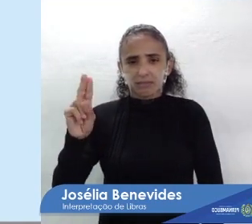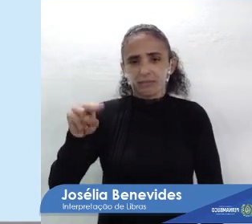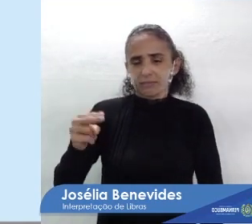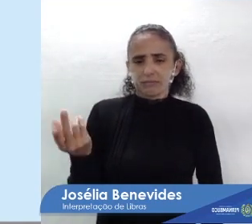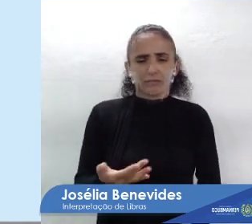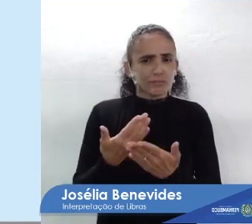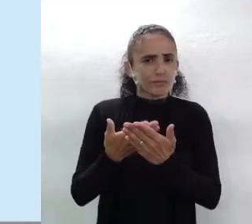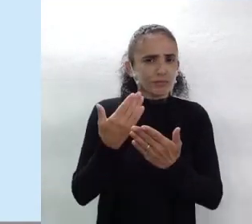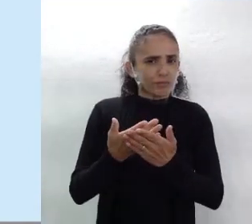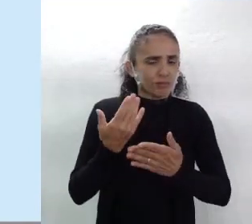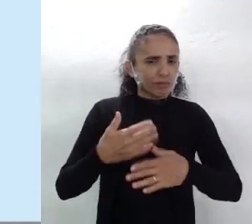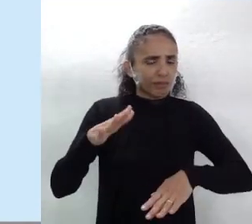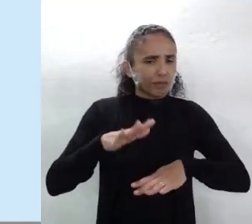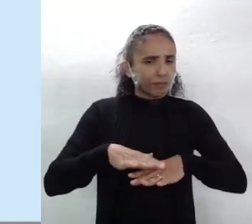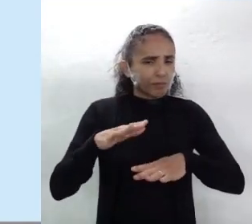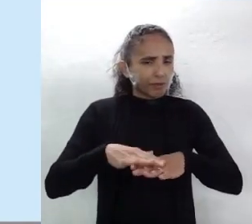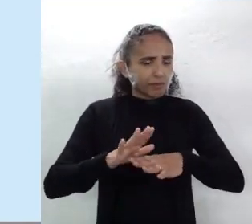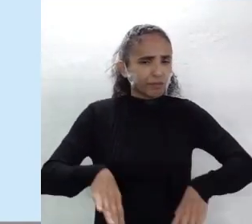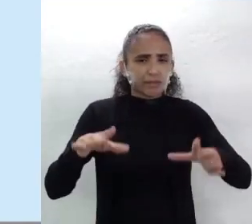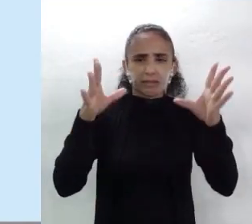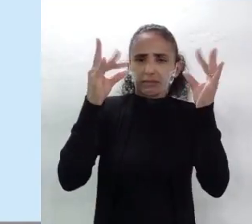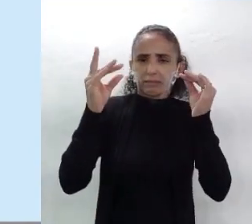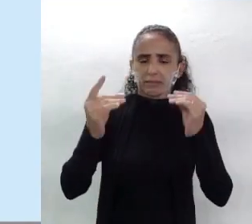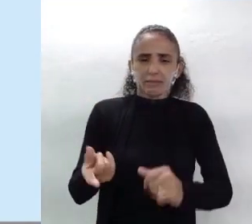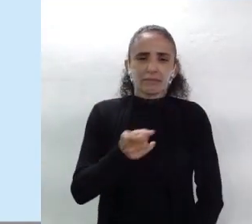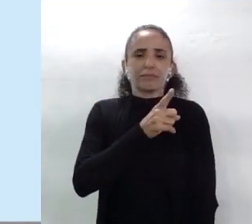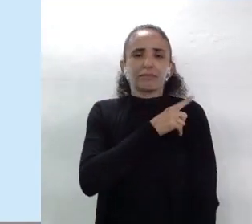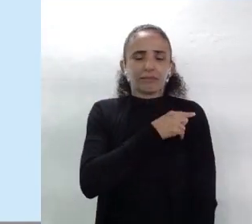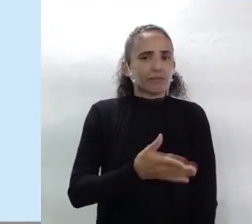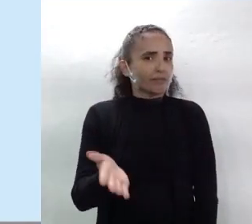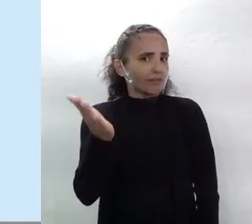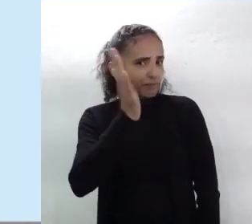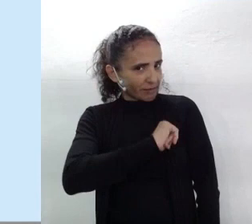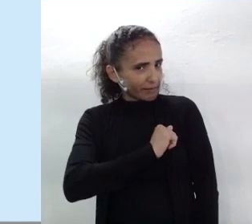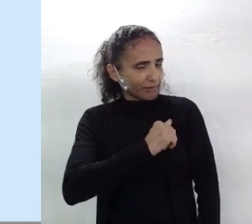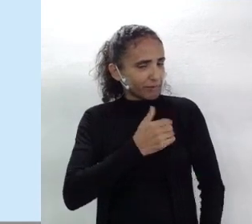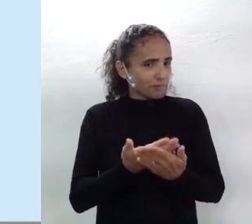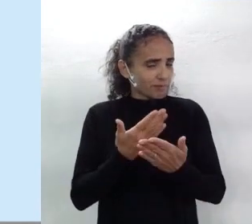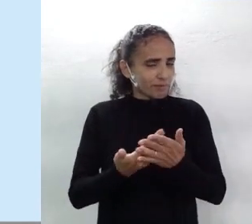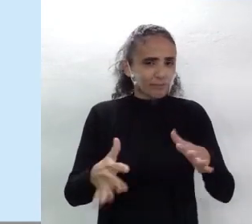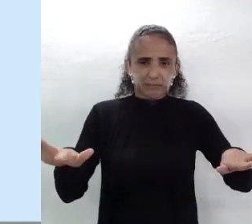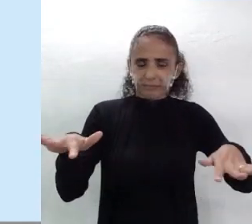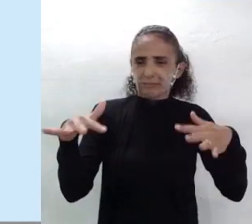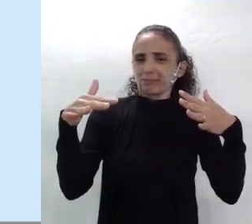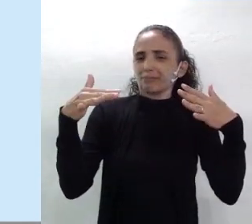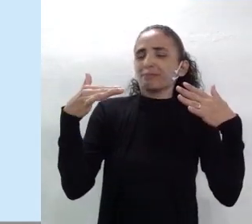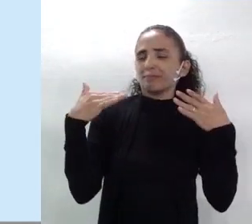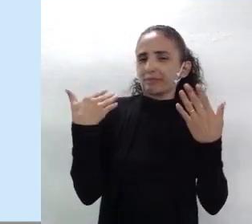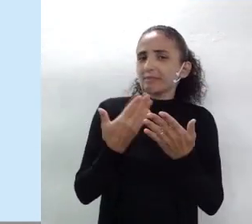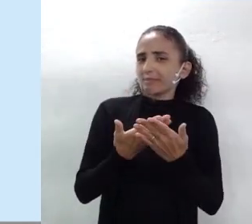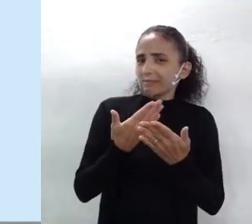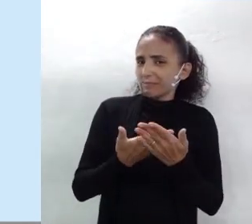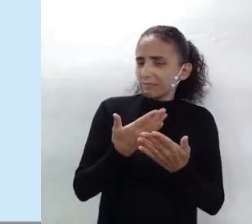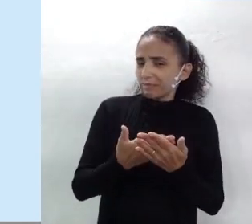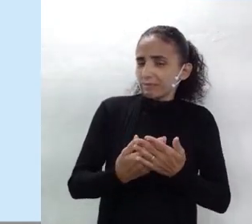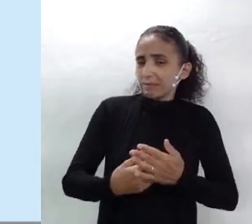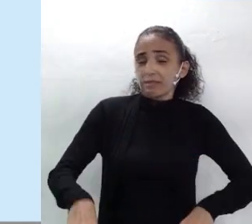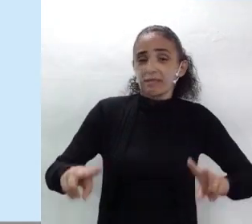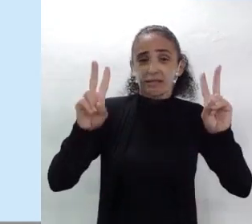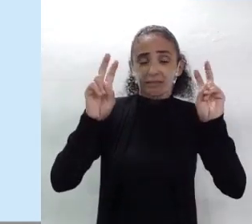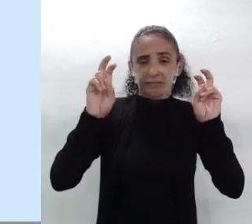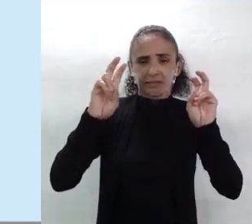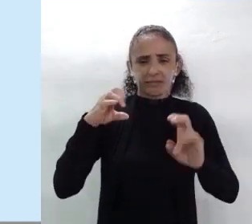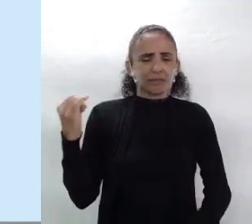ver equações polinomiais do primeiro grau. Chama toda a galera e preste bastante atenção porque este tema